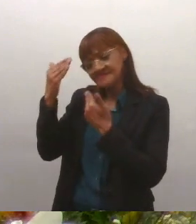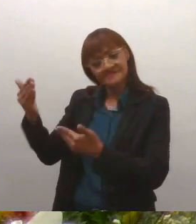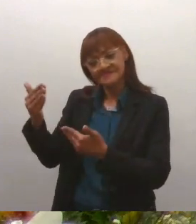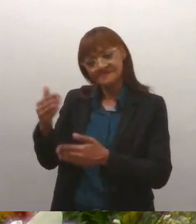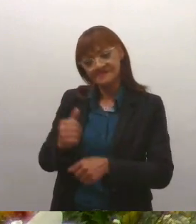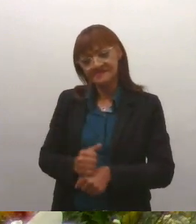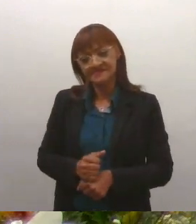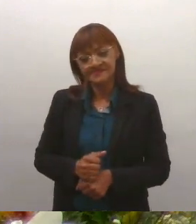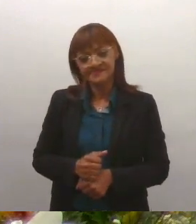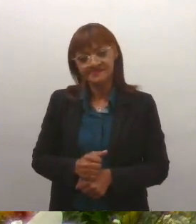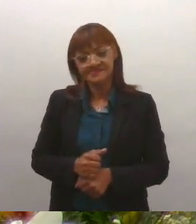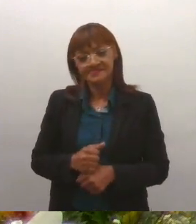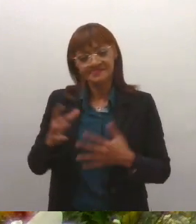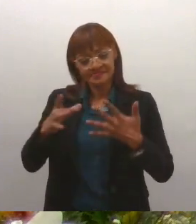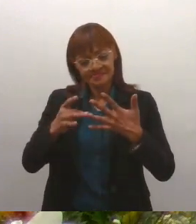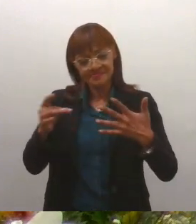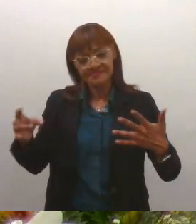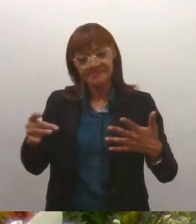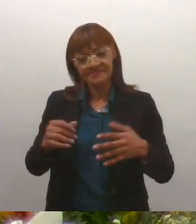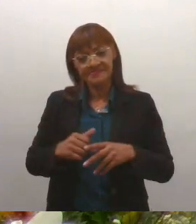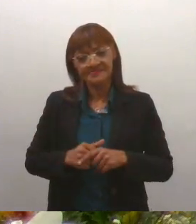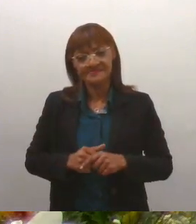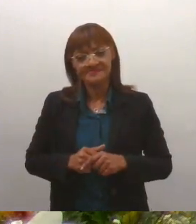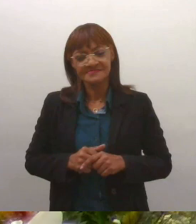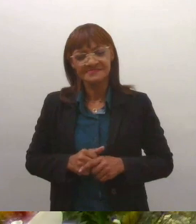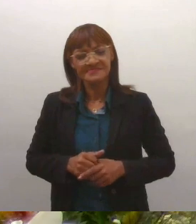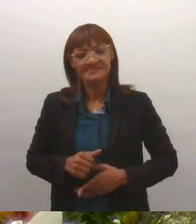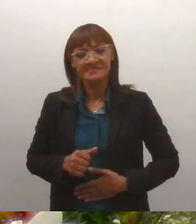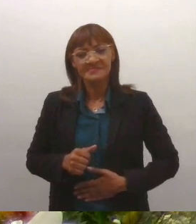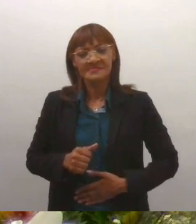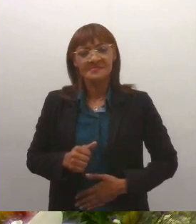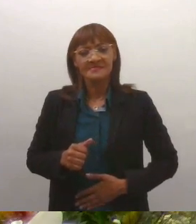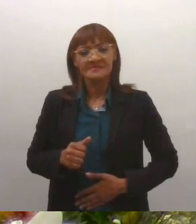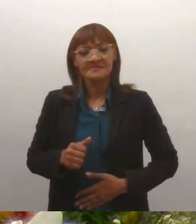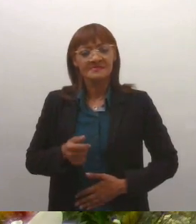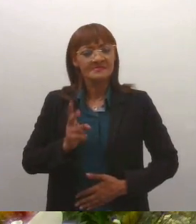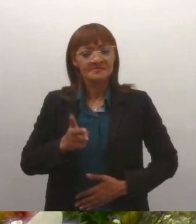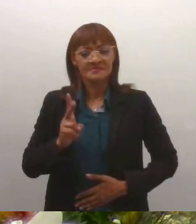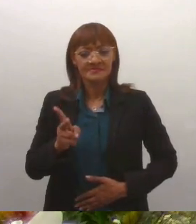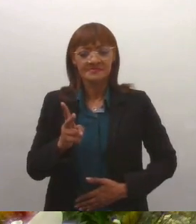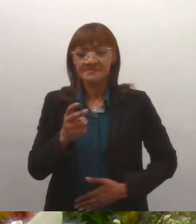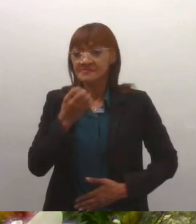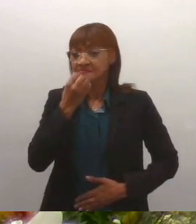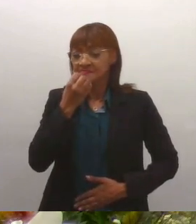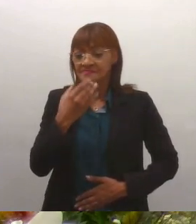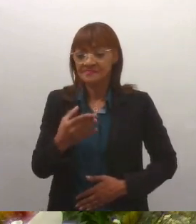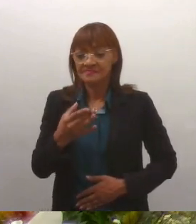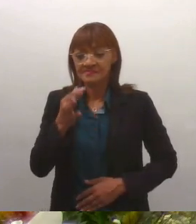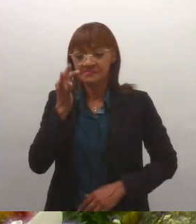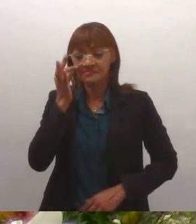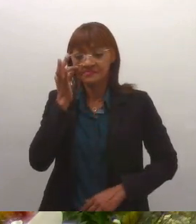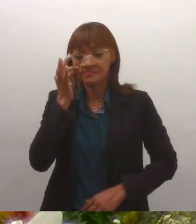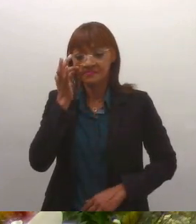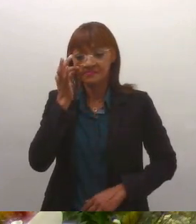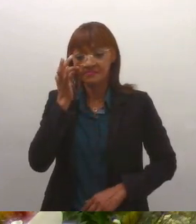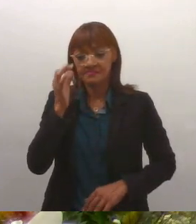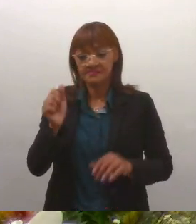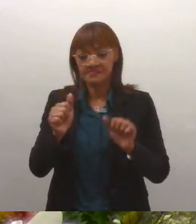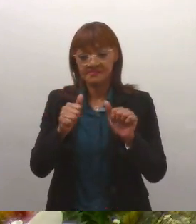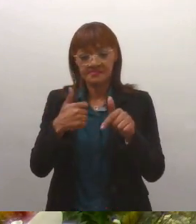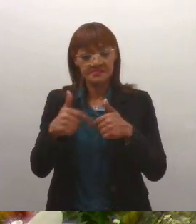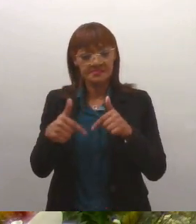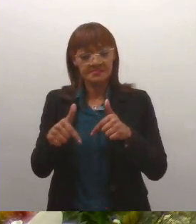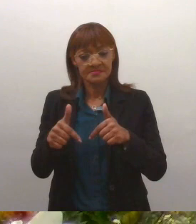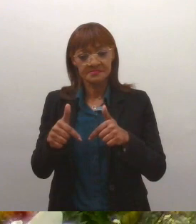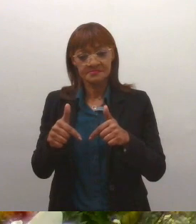uma capacidade de ver o simples trabalho de um médico e de um